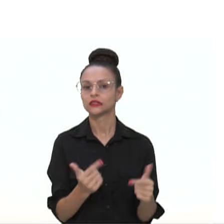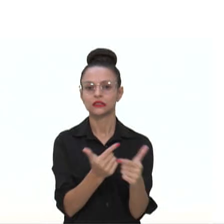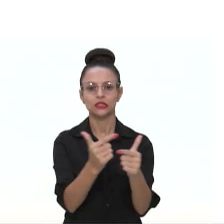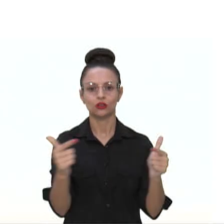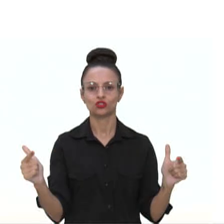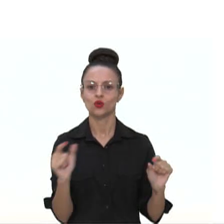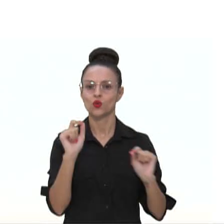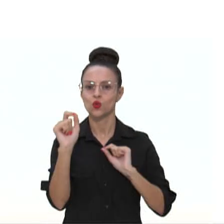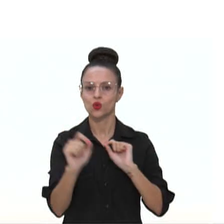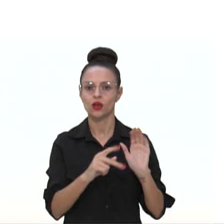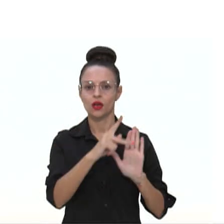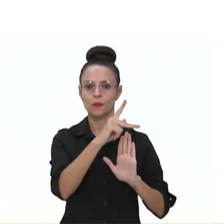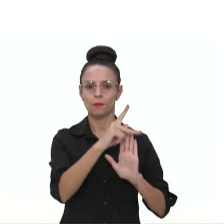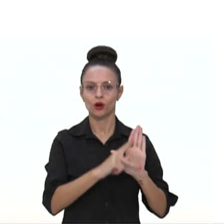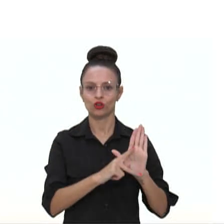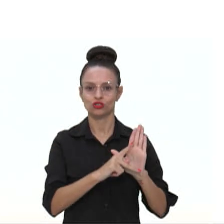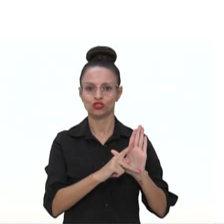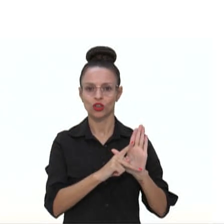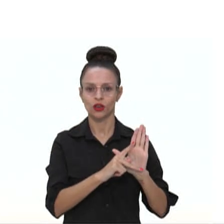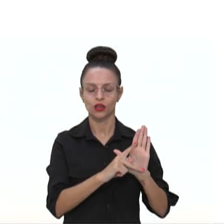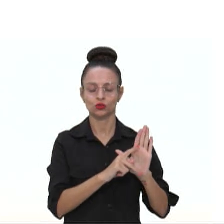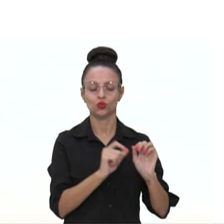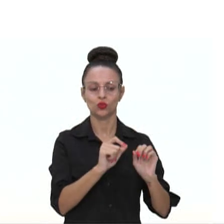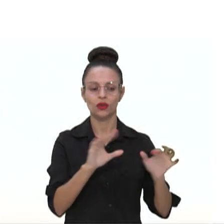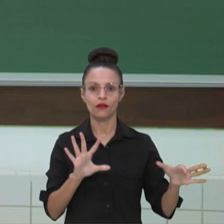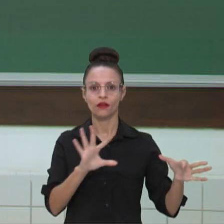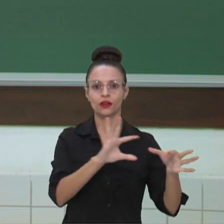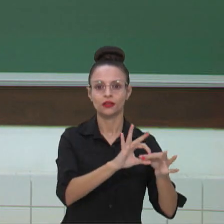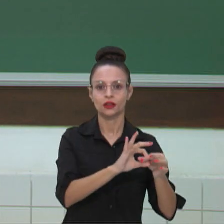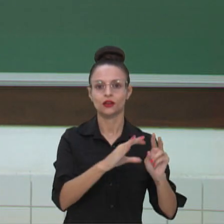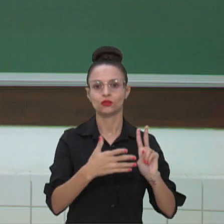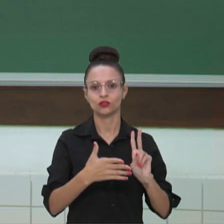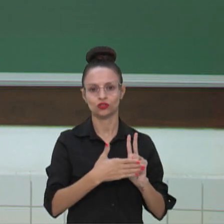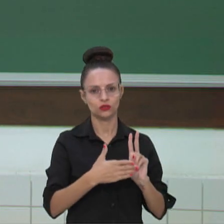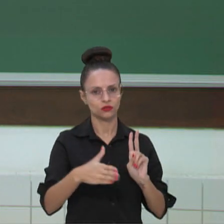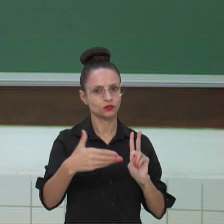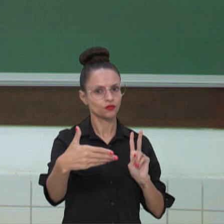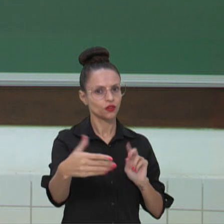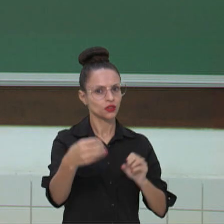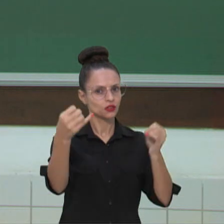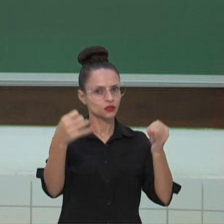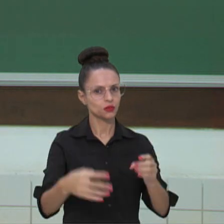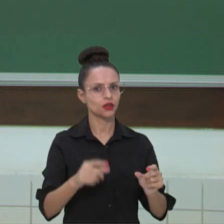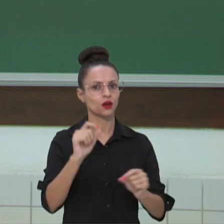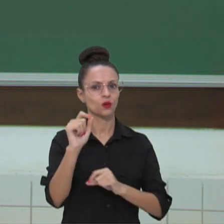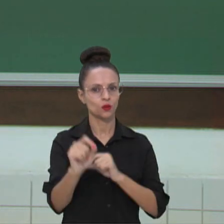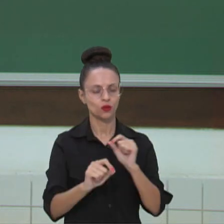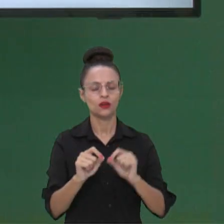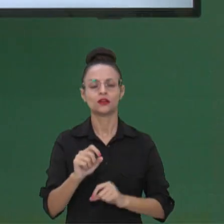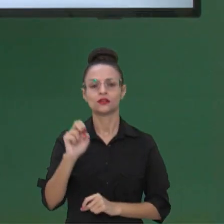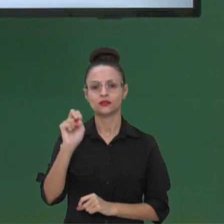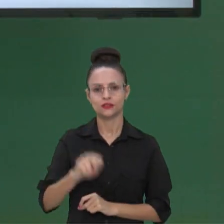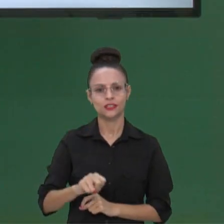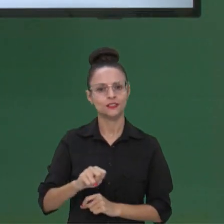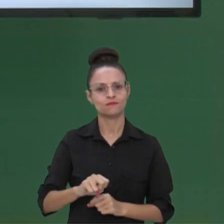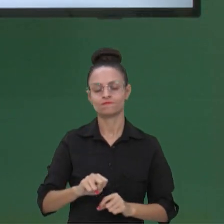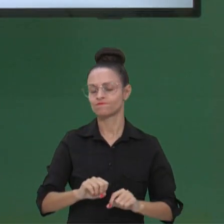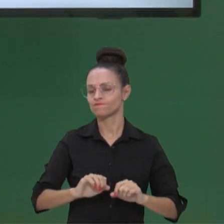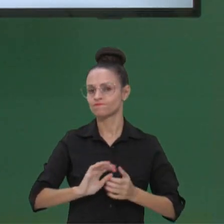um projeto de integração dos indígenas. A gente vai falar ainda mais para frente nessa aula. Foram, sim,